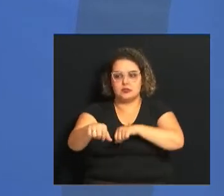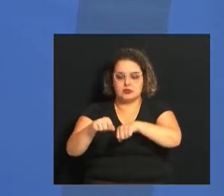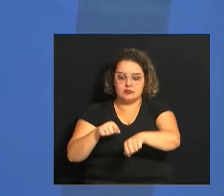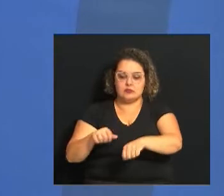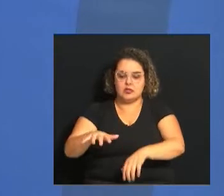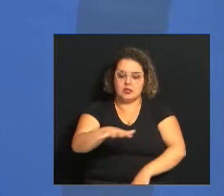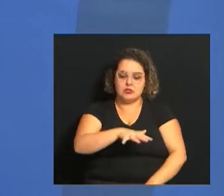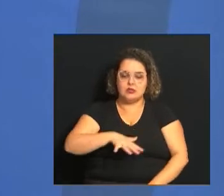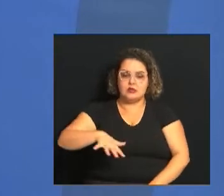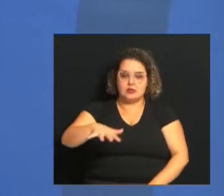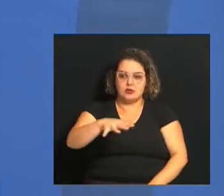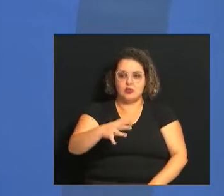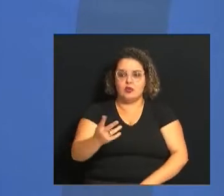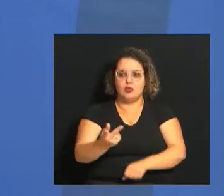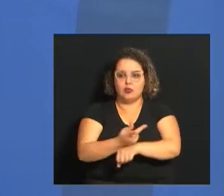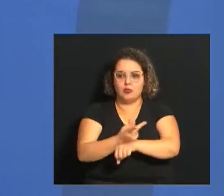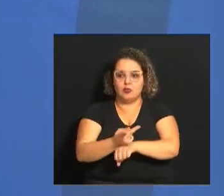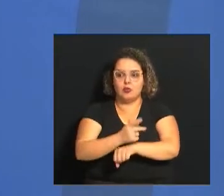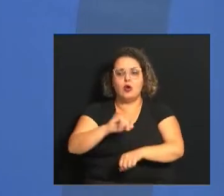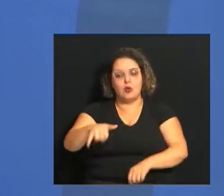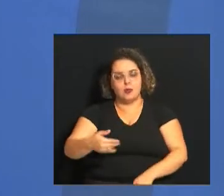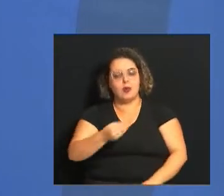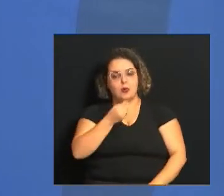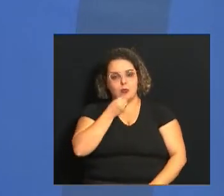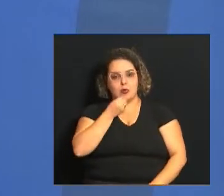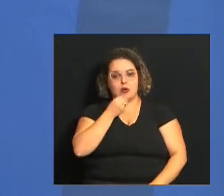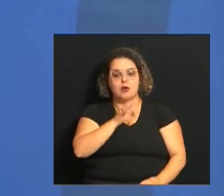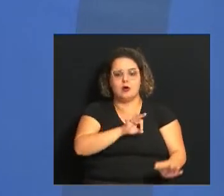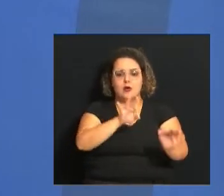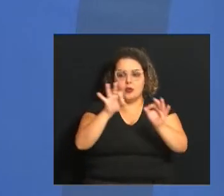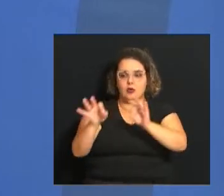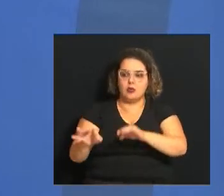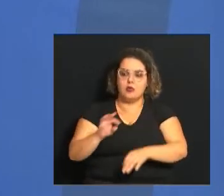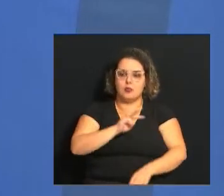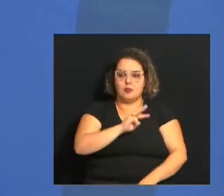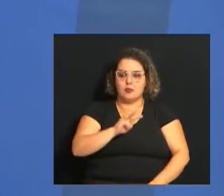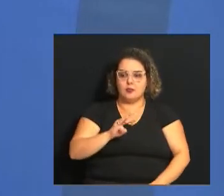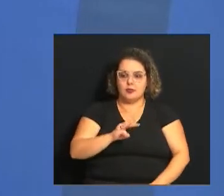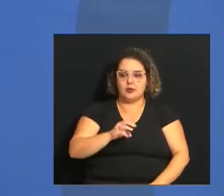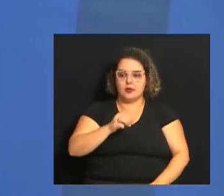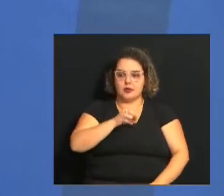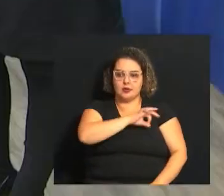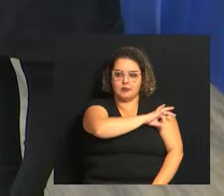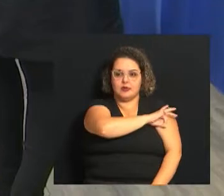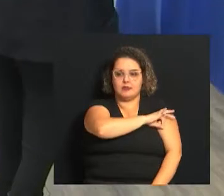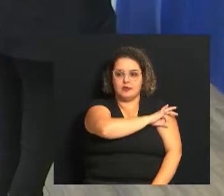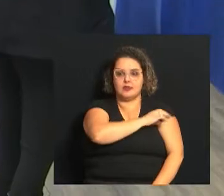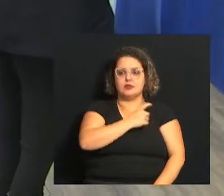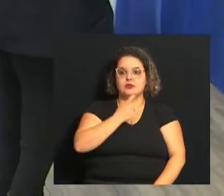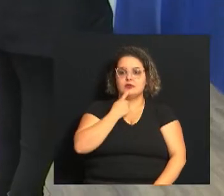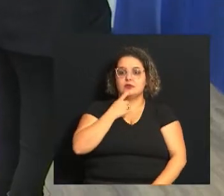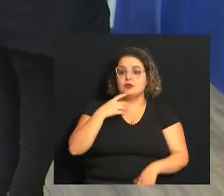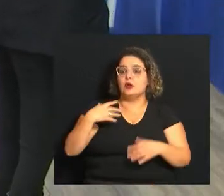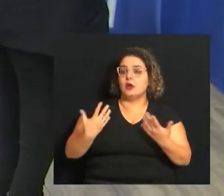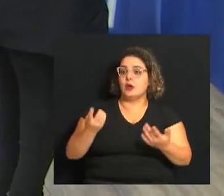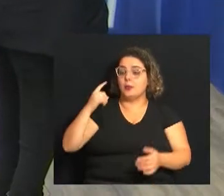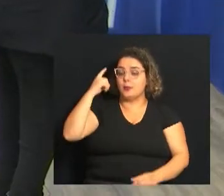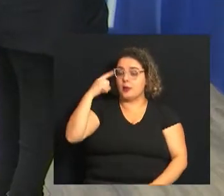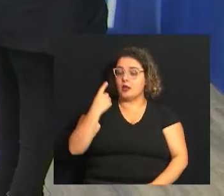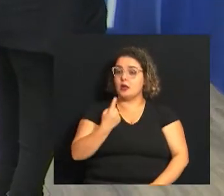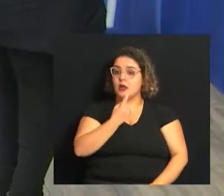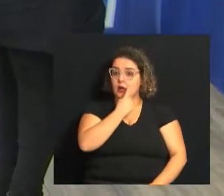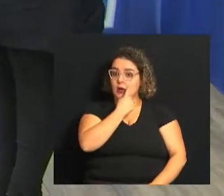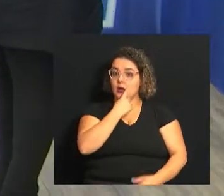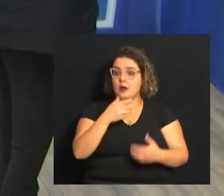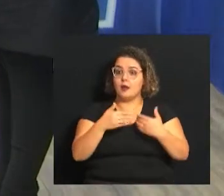áreas e procura uma oportunidade, acompanhe lá no site da Prefeitura de Campinas. E Mirna Abreu, estão abertas